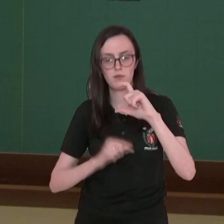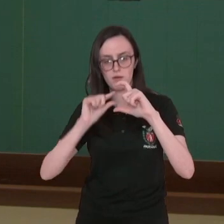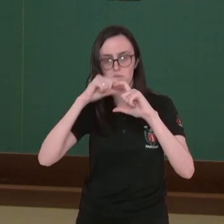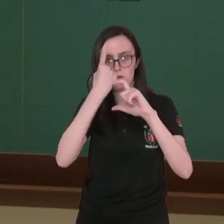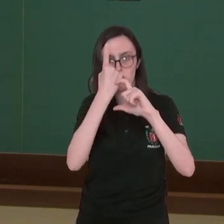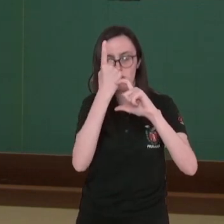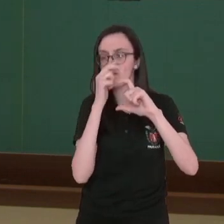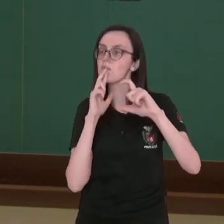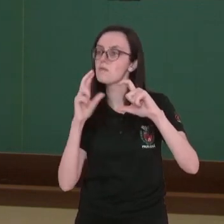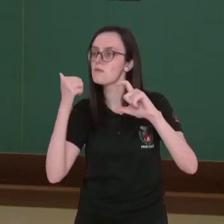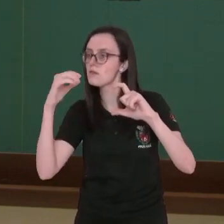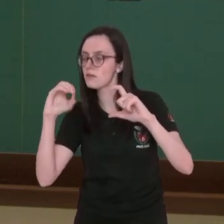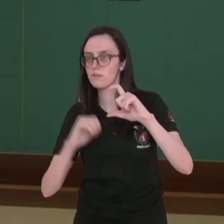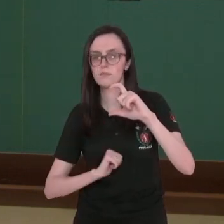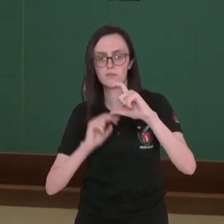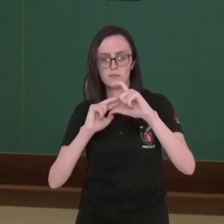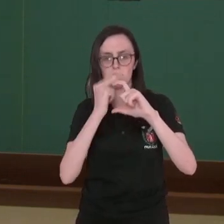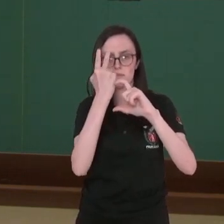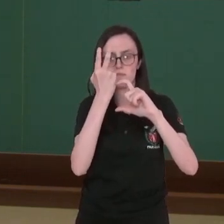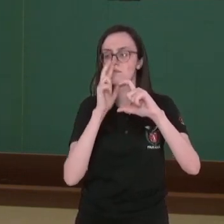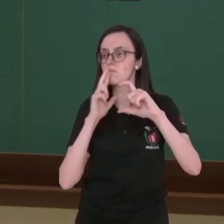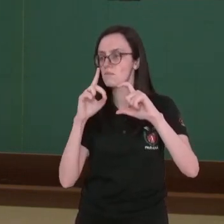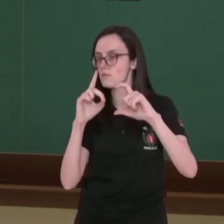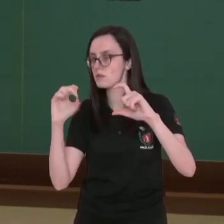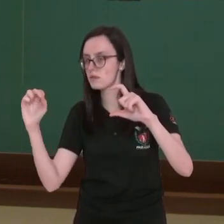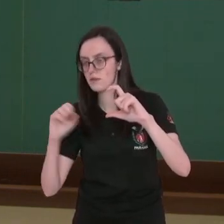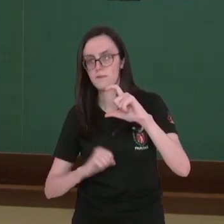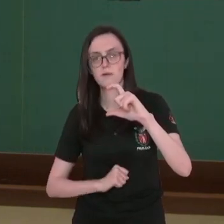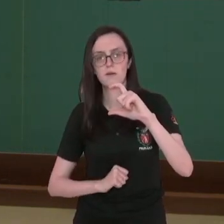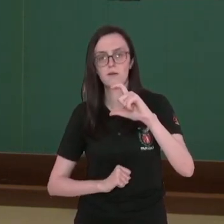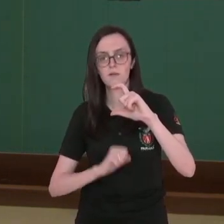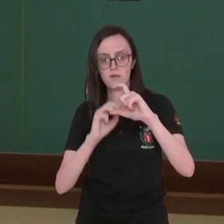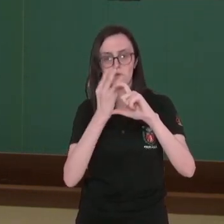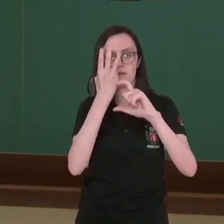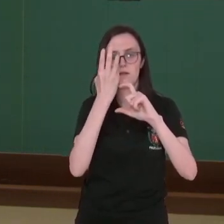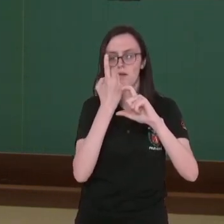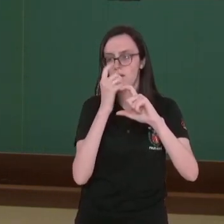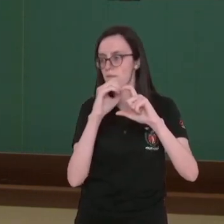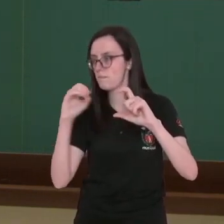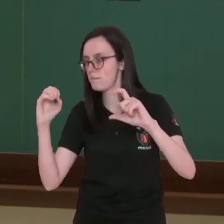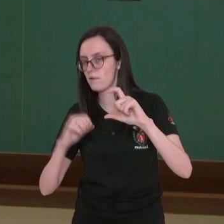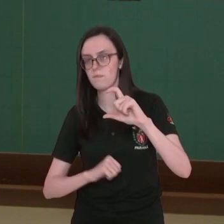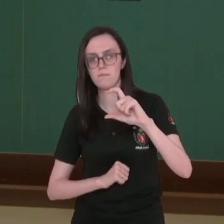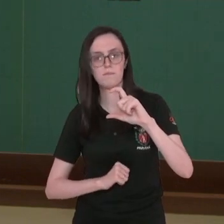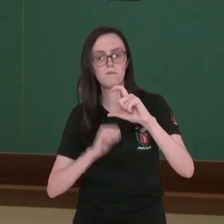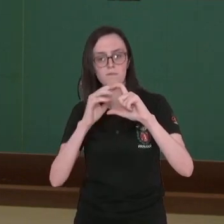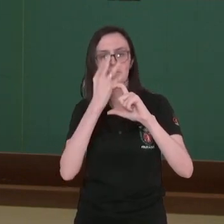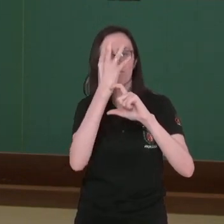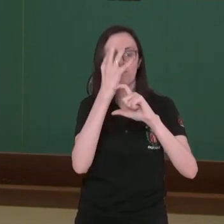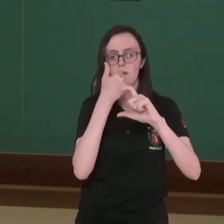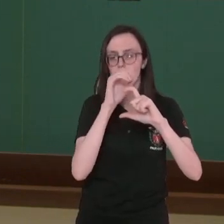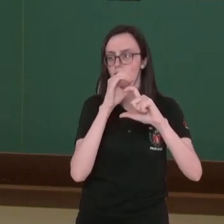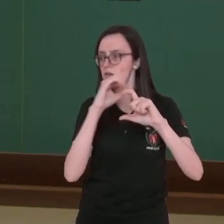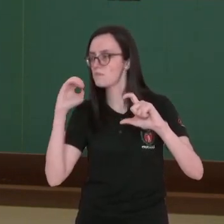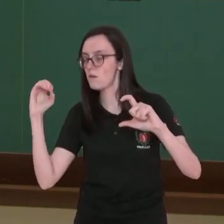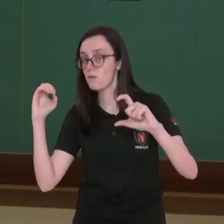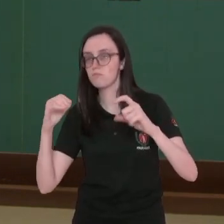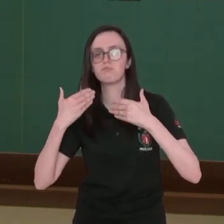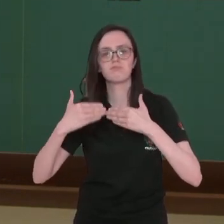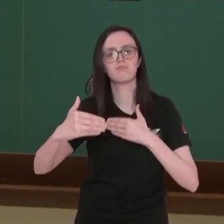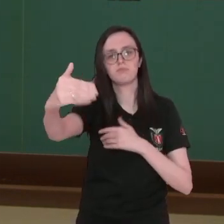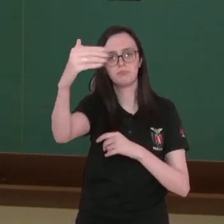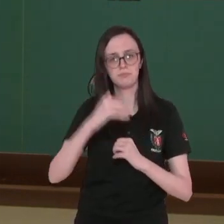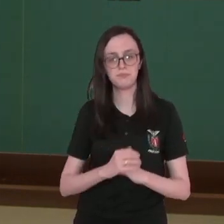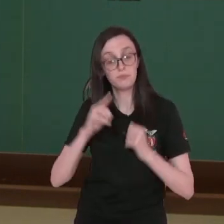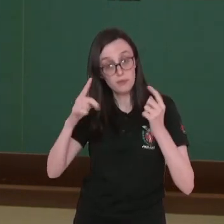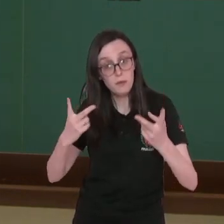é 10. 10 ao quadrado é 100. 10 à terceira é 1000. 10 elevado à quarta é 10.000 e assim por diante. Então,